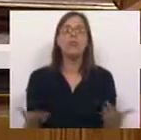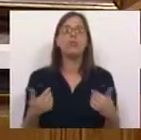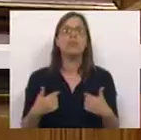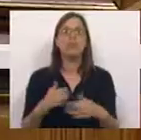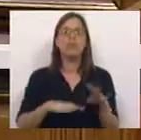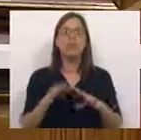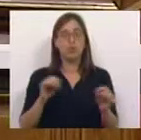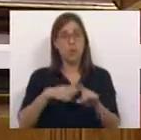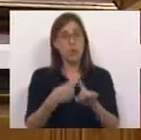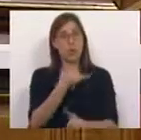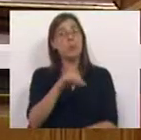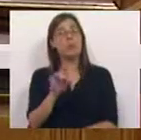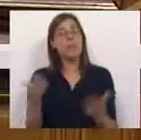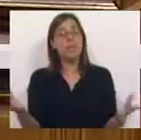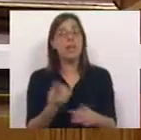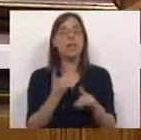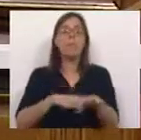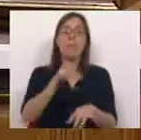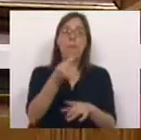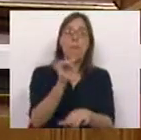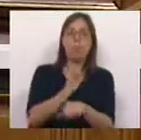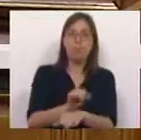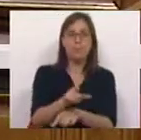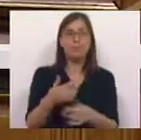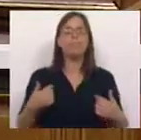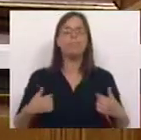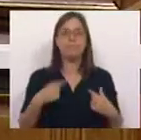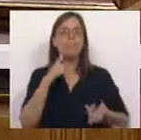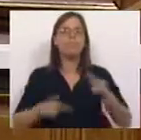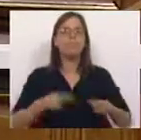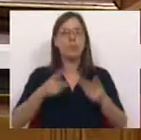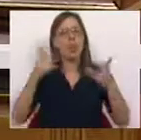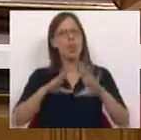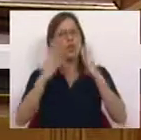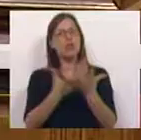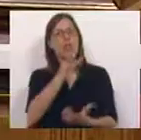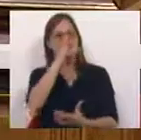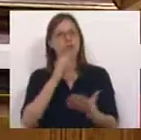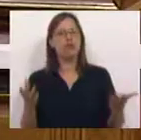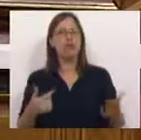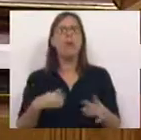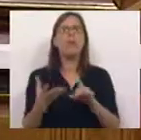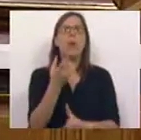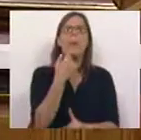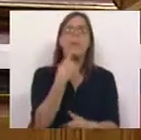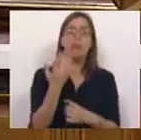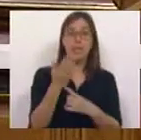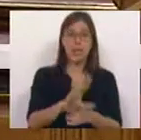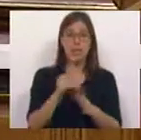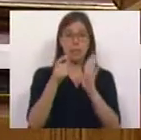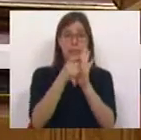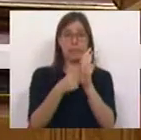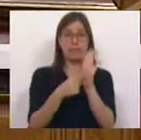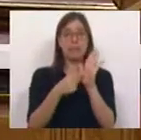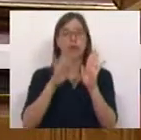não se fizeram em 2016 por causa dessas cativações. Nós analisamos a Conta Geral do Estado e conseguimos perceber, por exemplo, que a